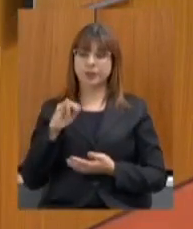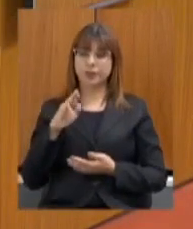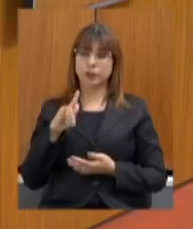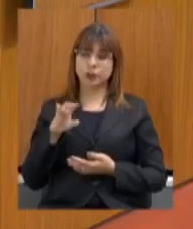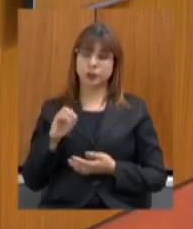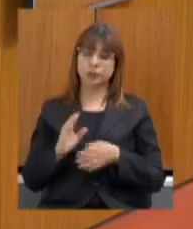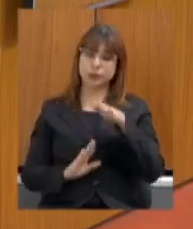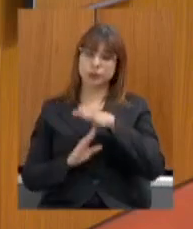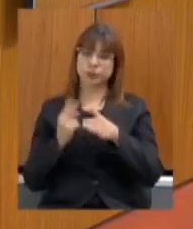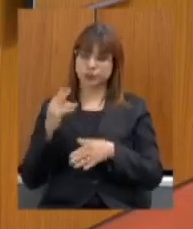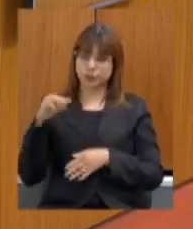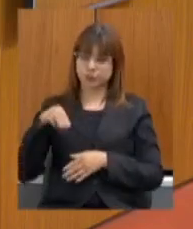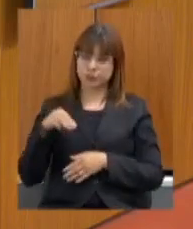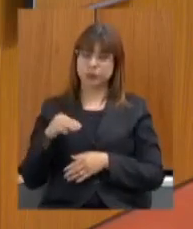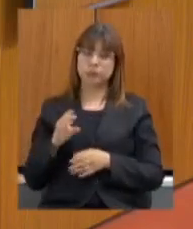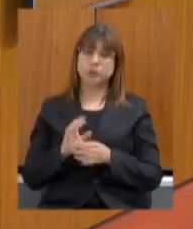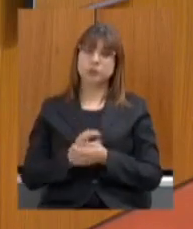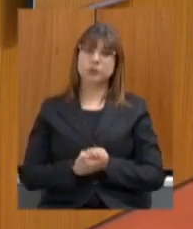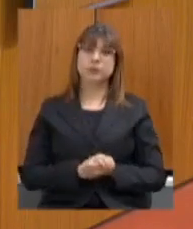dois minutos.